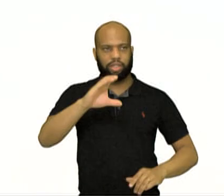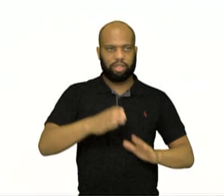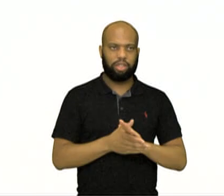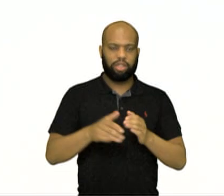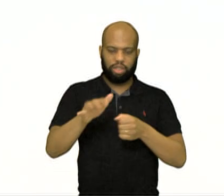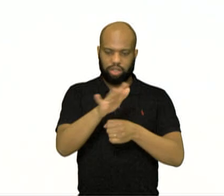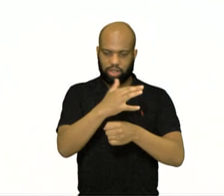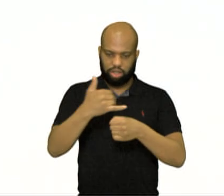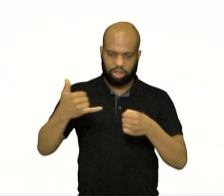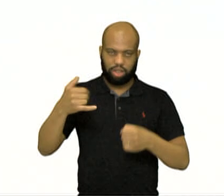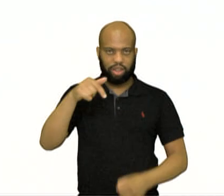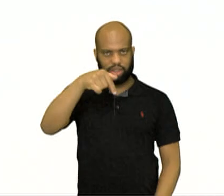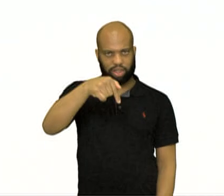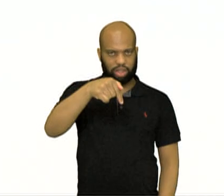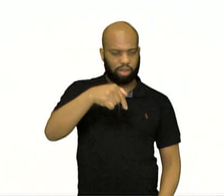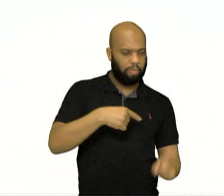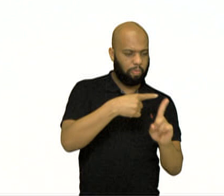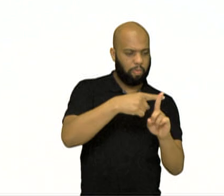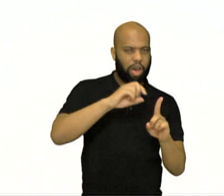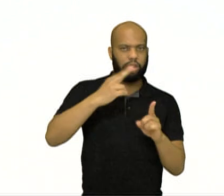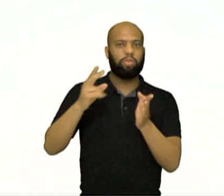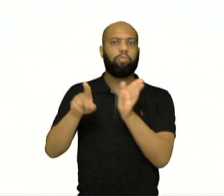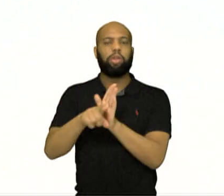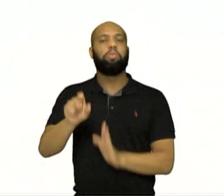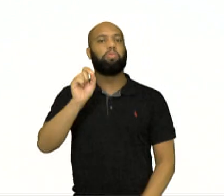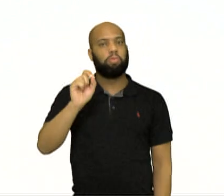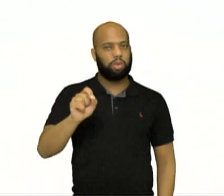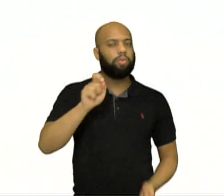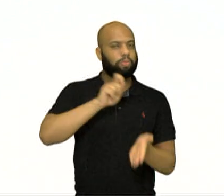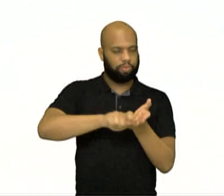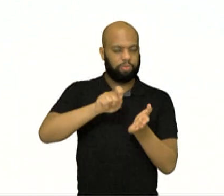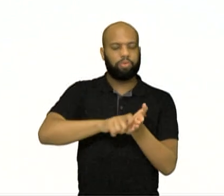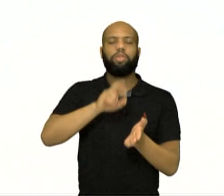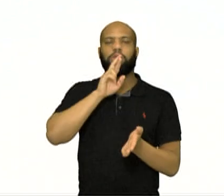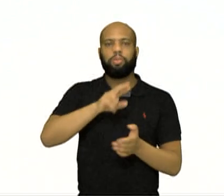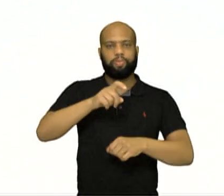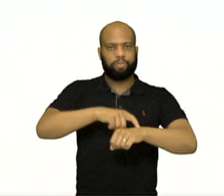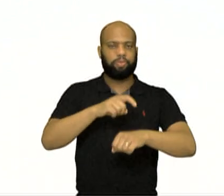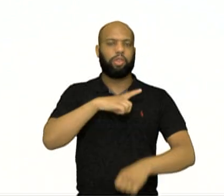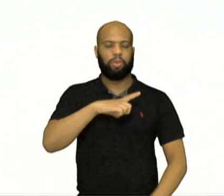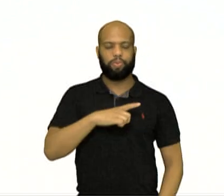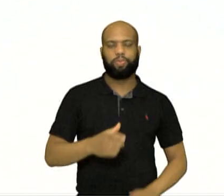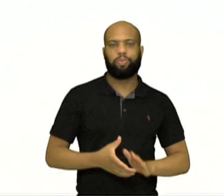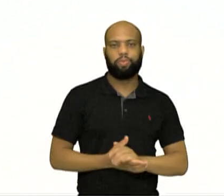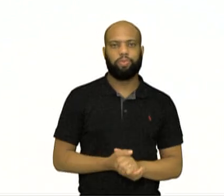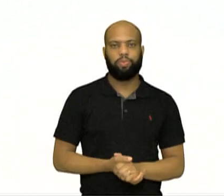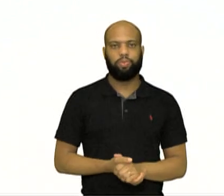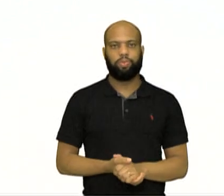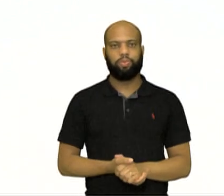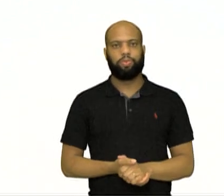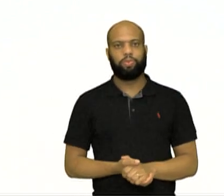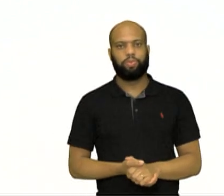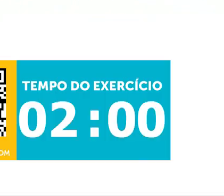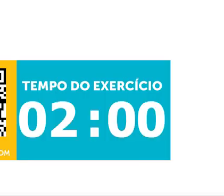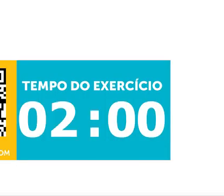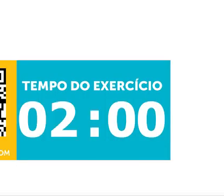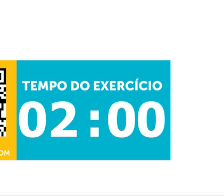elétrica aqui é positiva ou negativa? Tempo para você responder agora novamente. Vamos